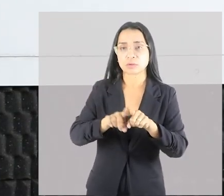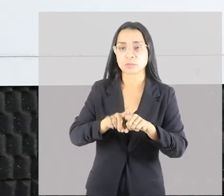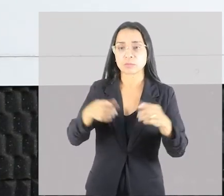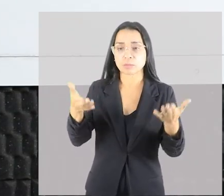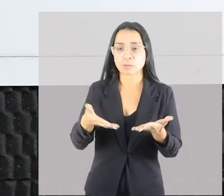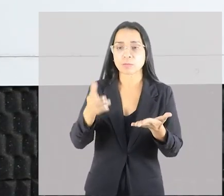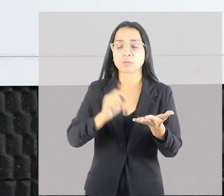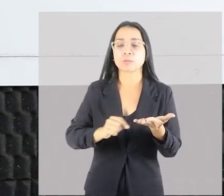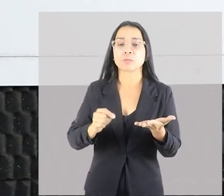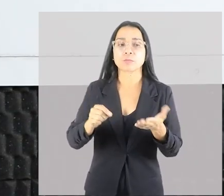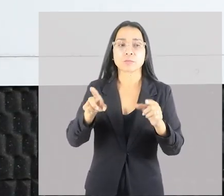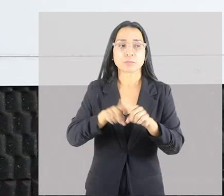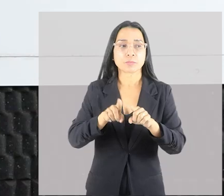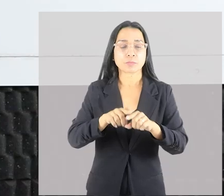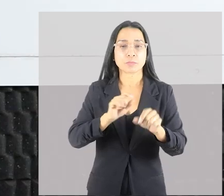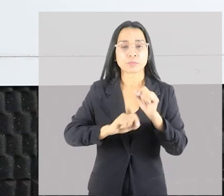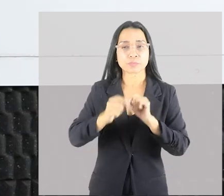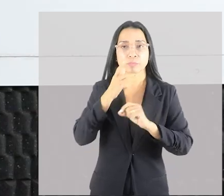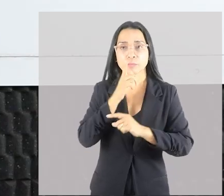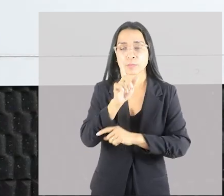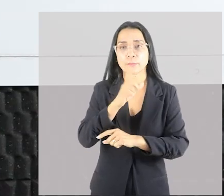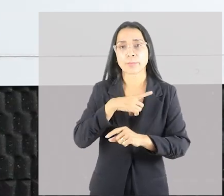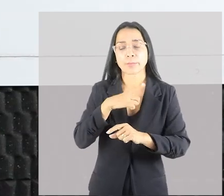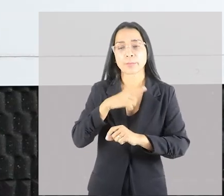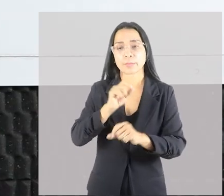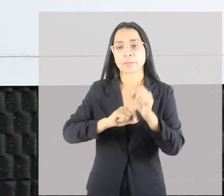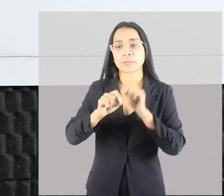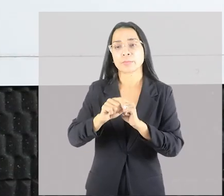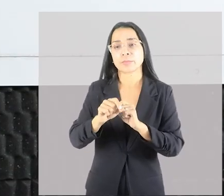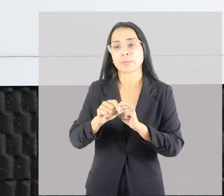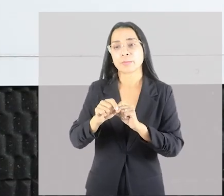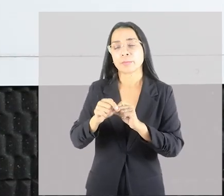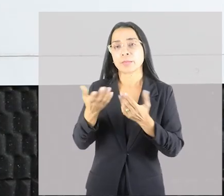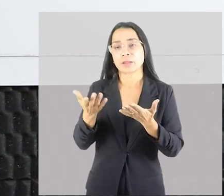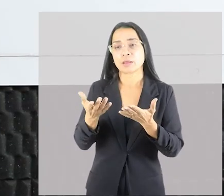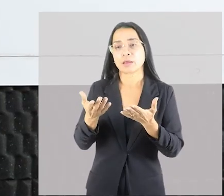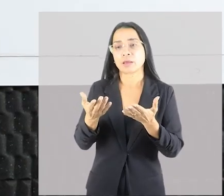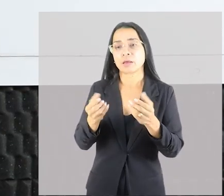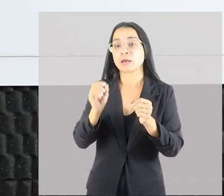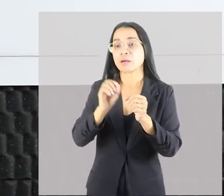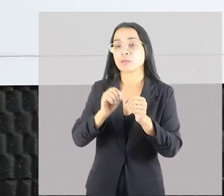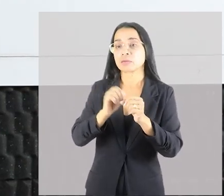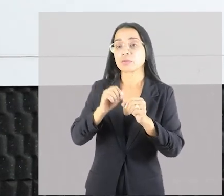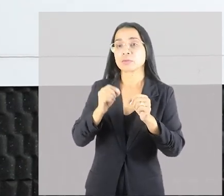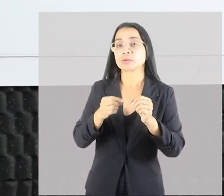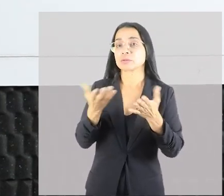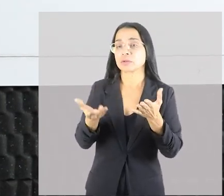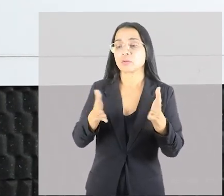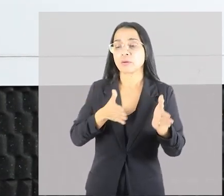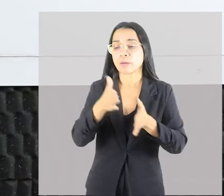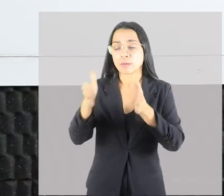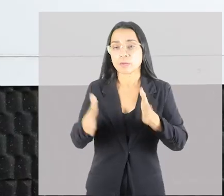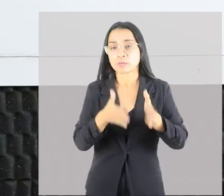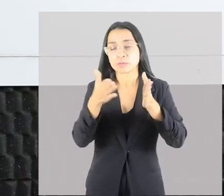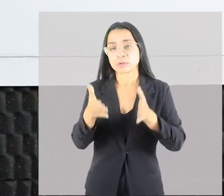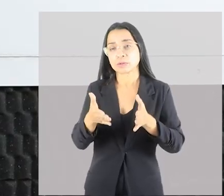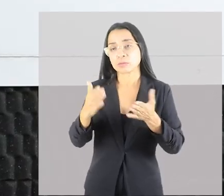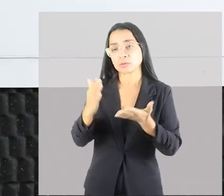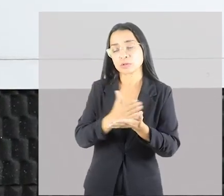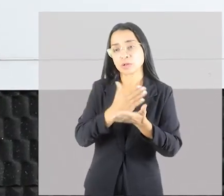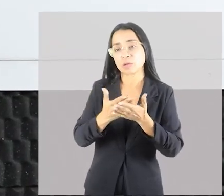dia, inclusive, né, para que a gente consiga ter aí a fabricação de alguns medicamentos ou hormônios por